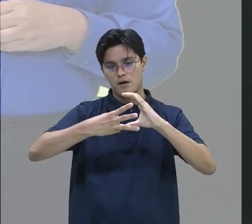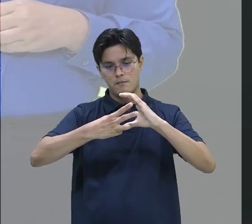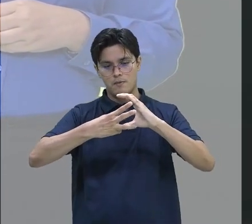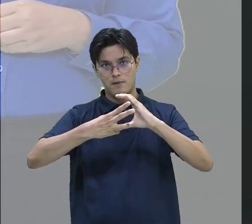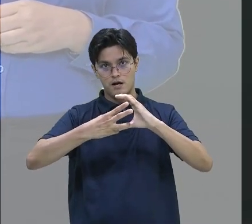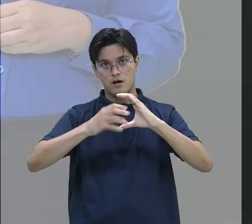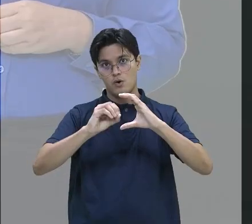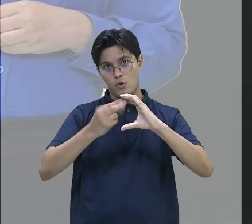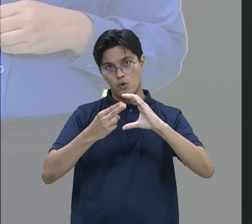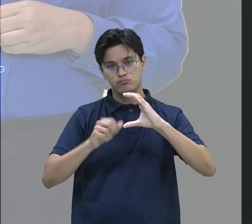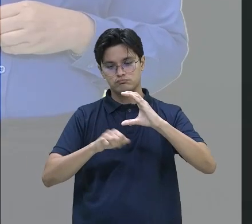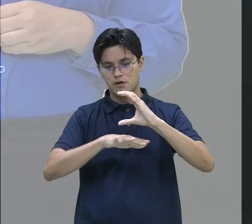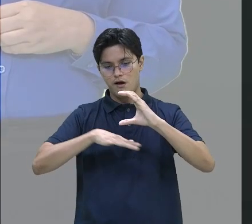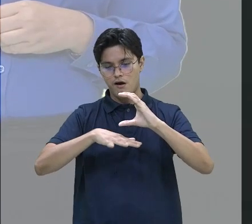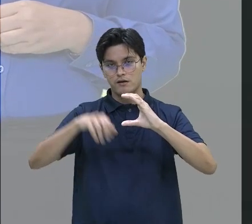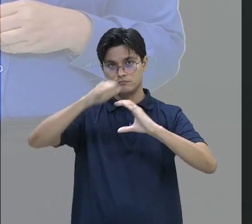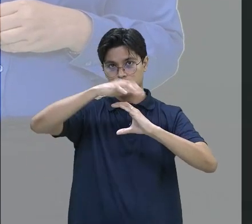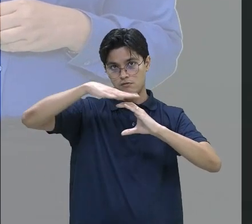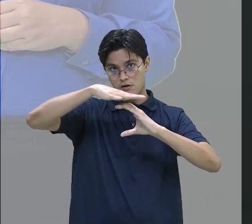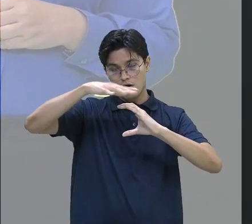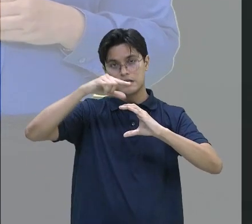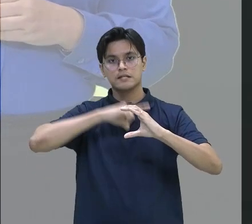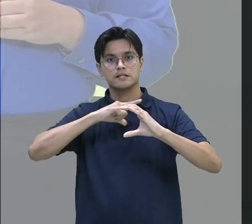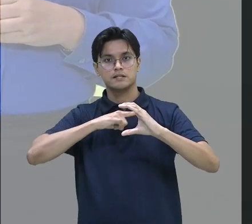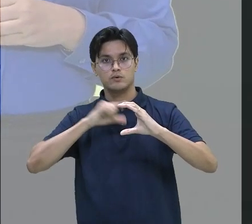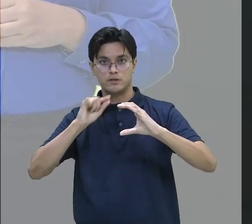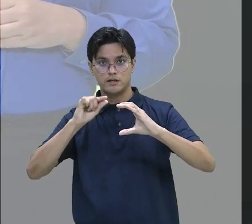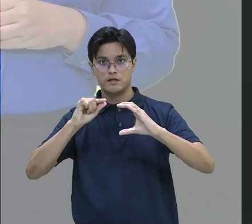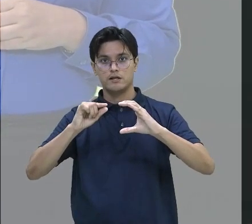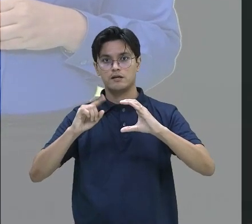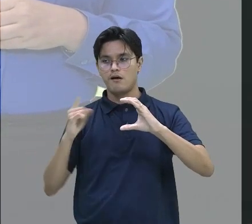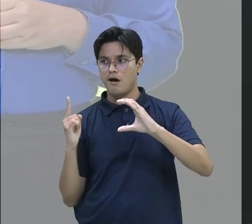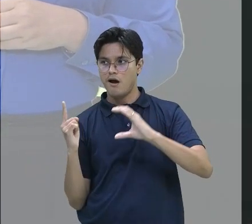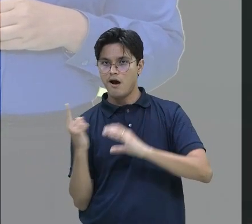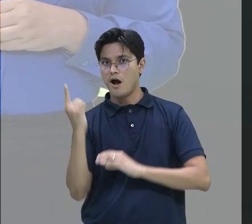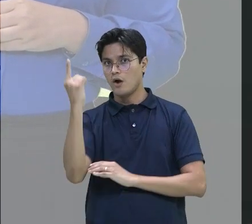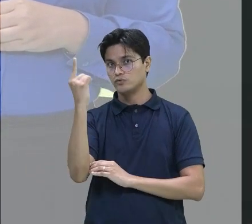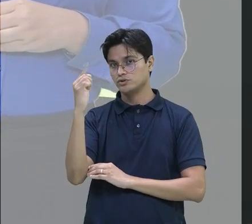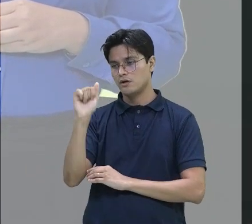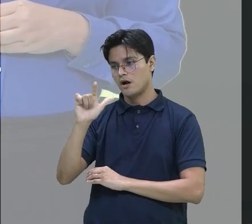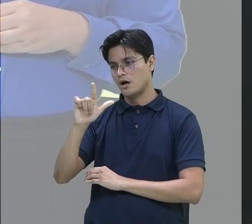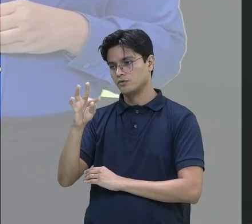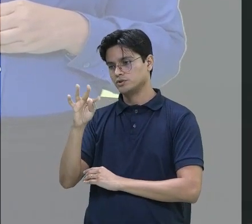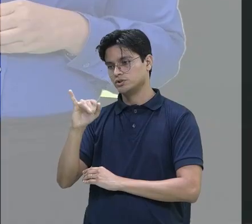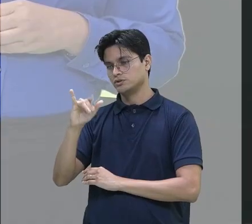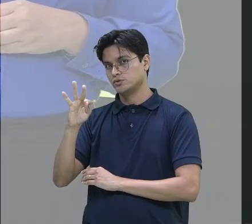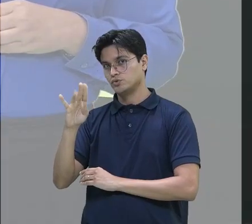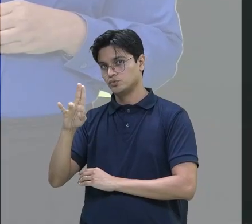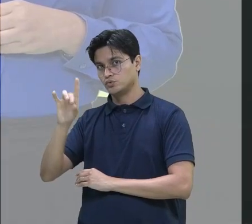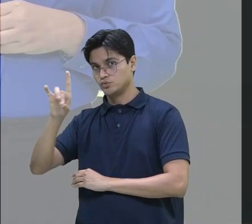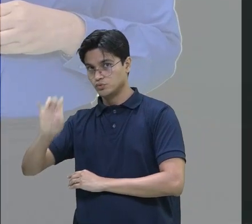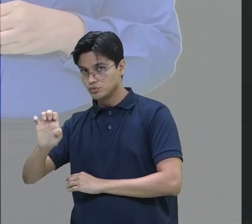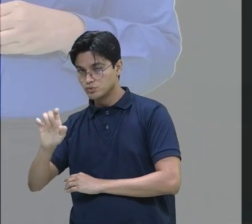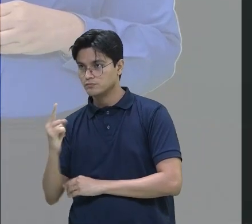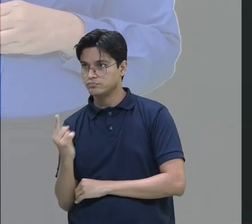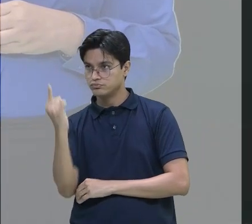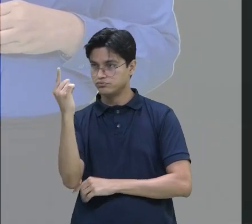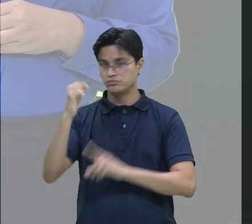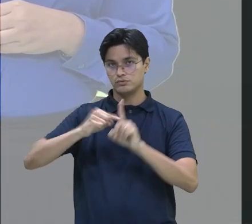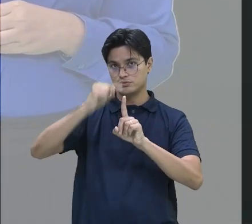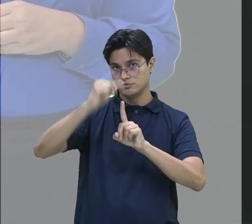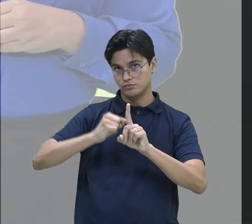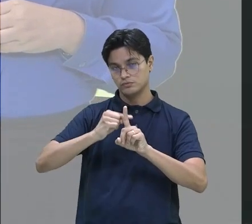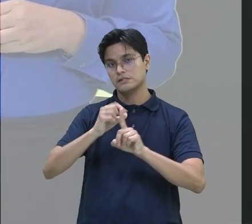polar, temos a altitude, conforme nós temos regiões, quanto maior